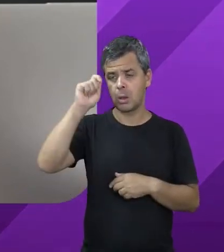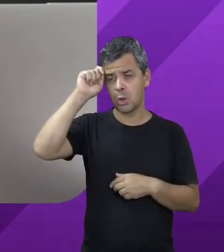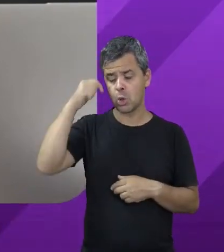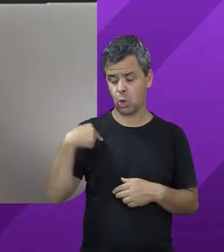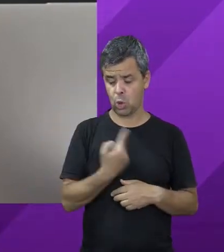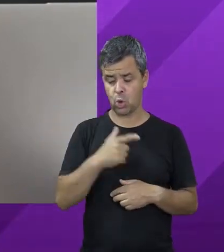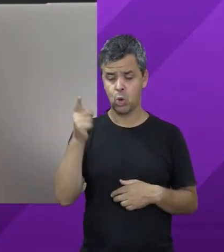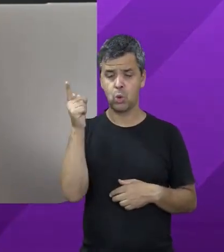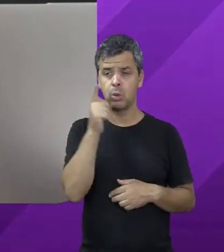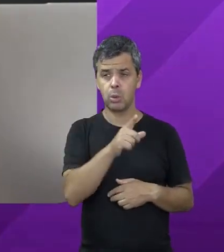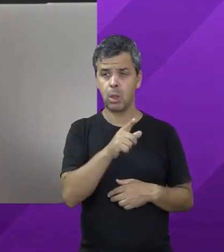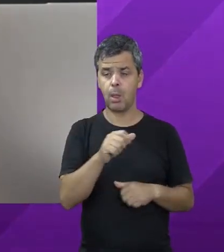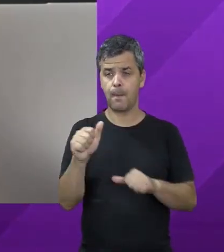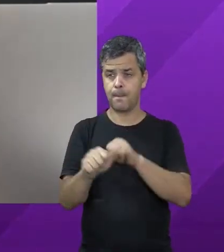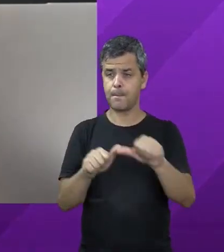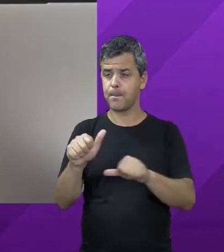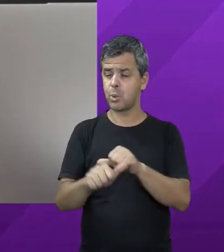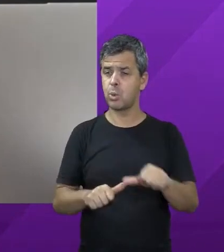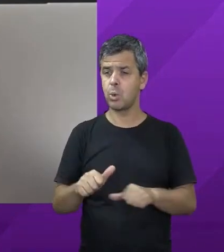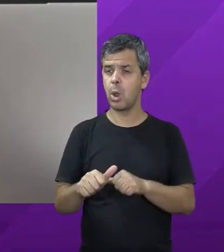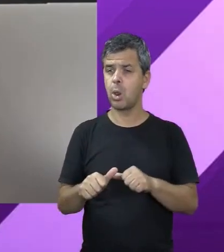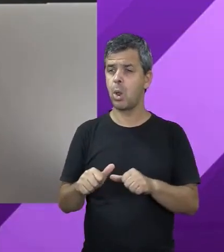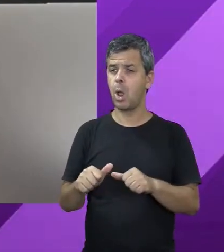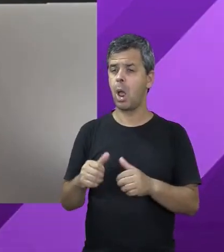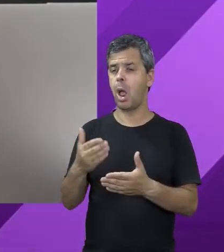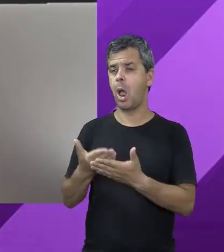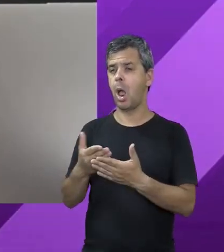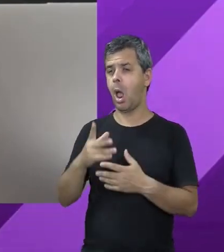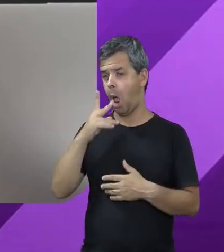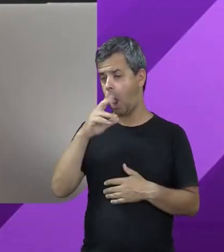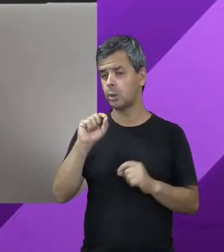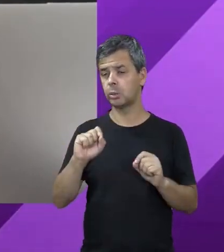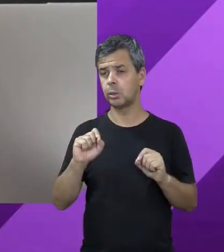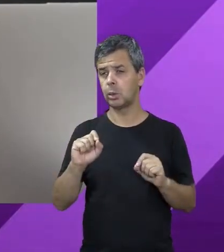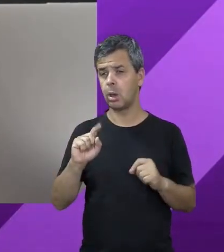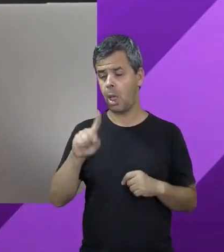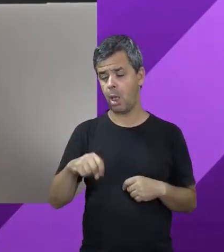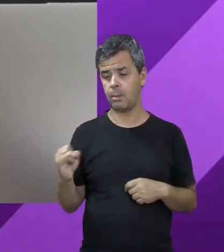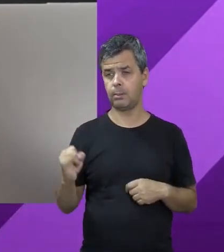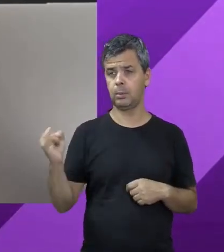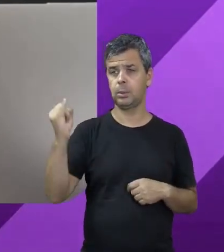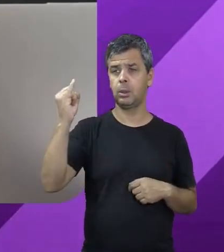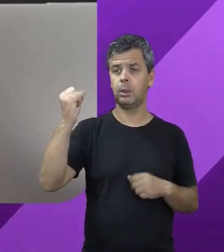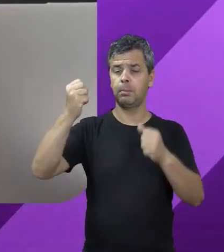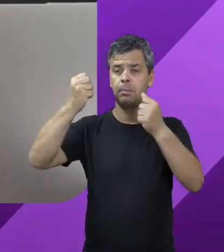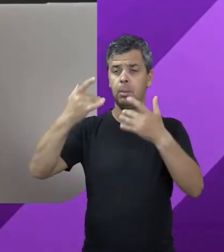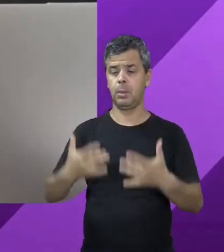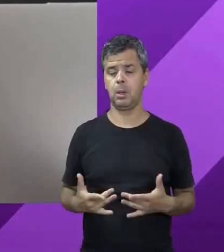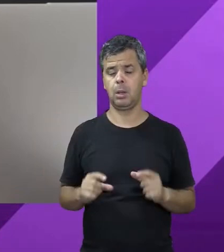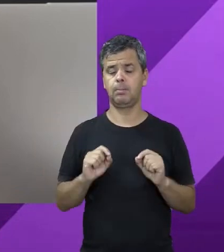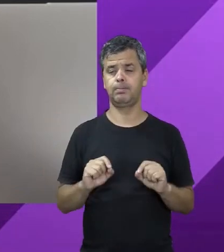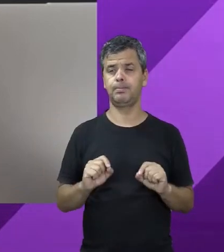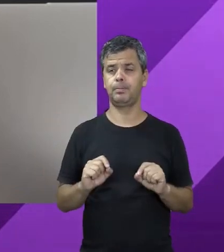consegue mudar um pouco o cenário, né? Acho que isso é muito importante falar